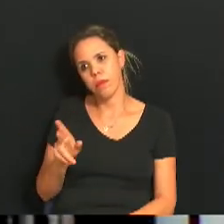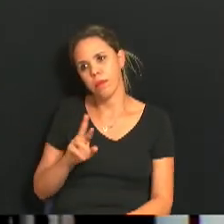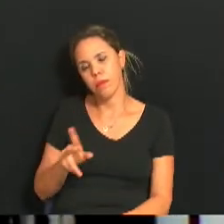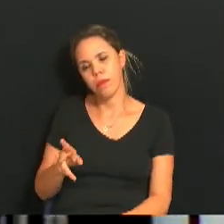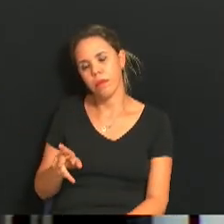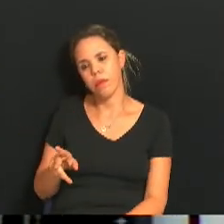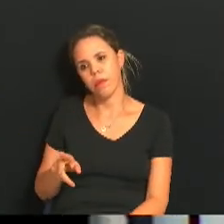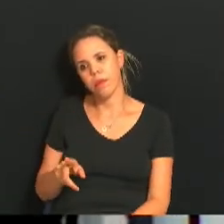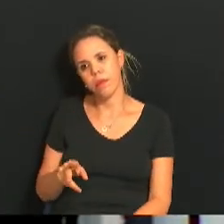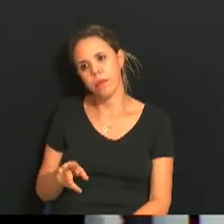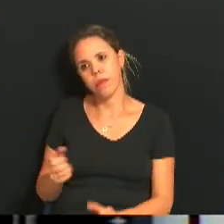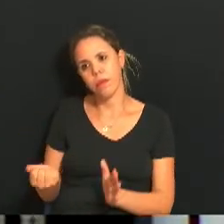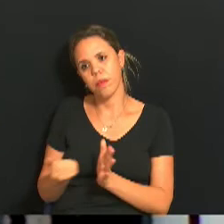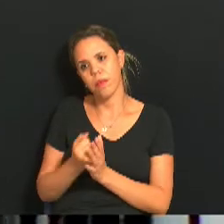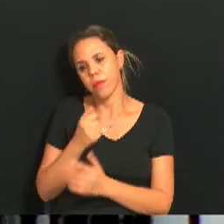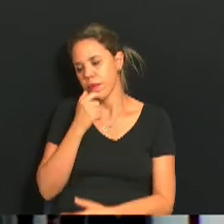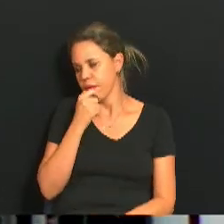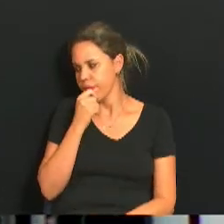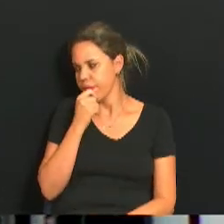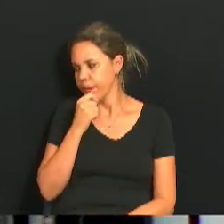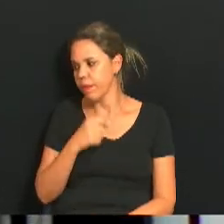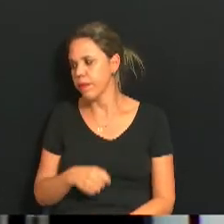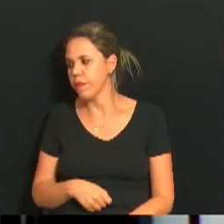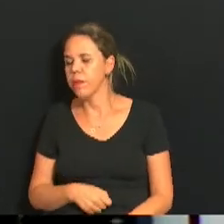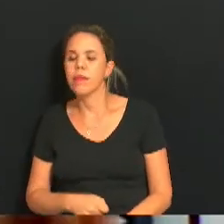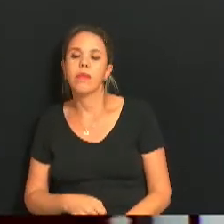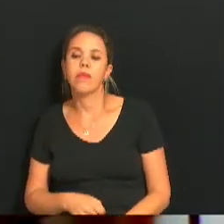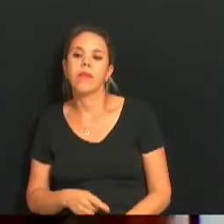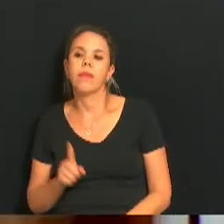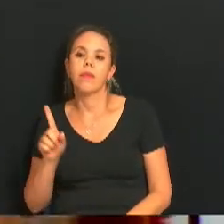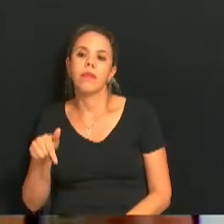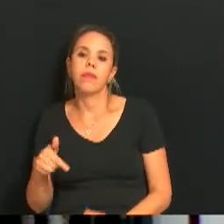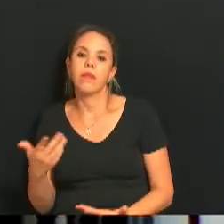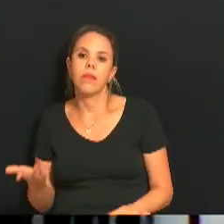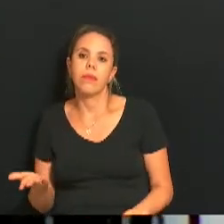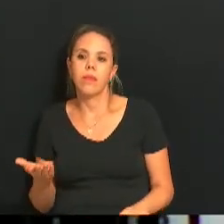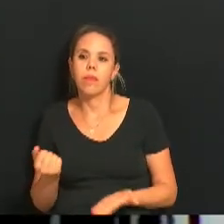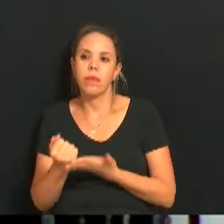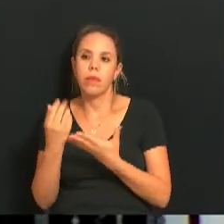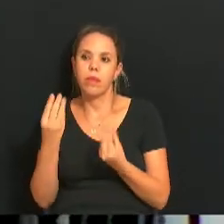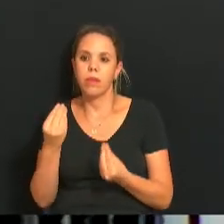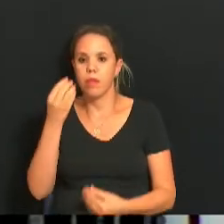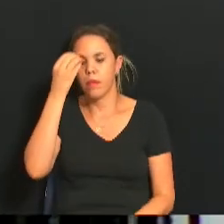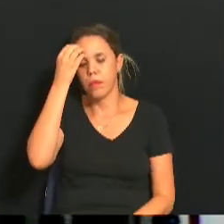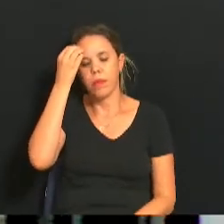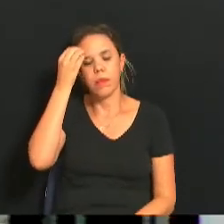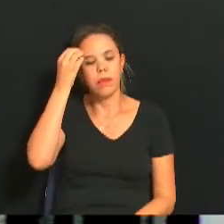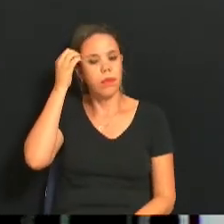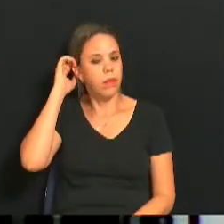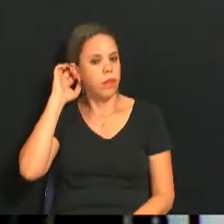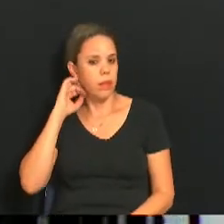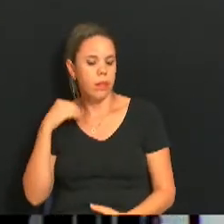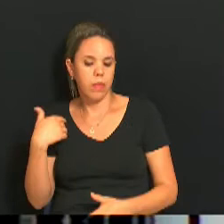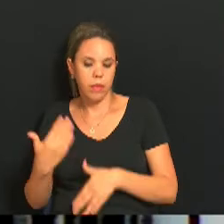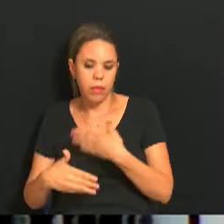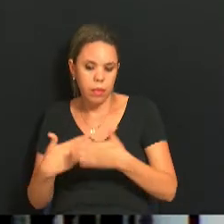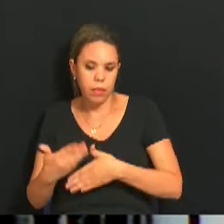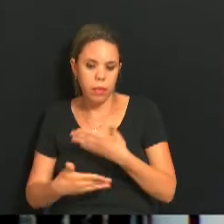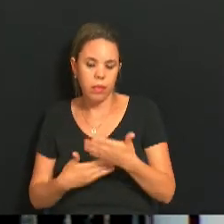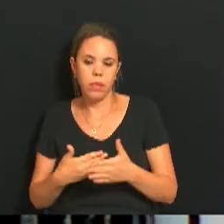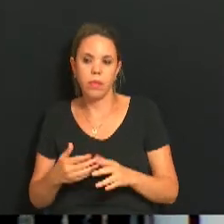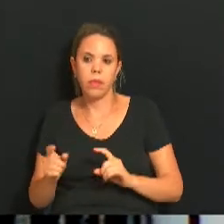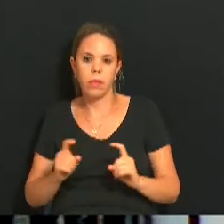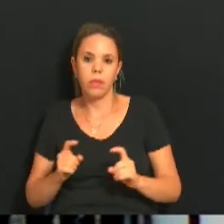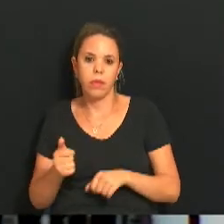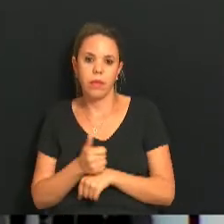não está selado não está chancelado de que vai ser assim porém ajudou muito nesse processo de cessão